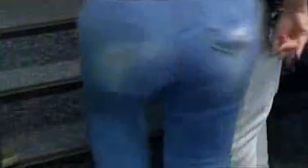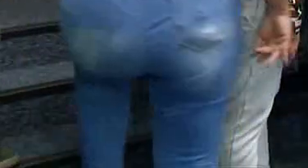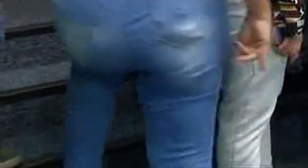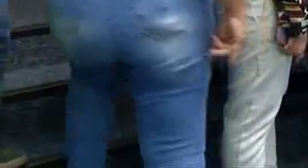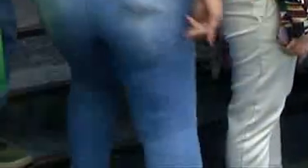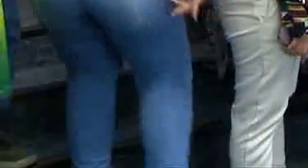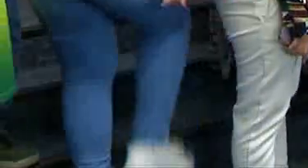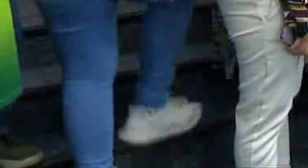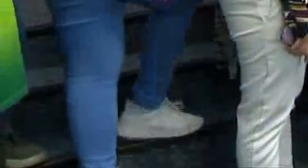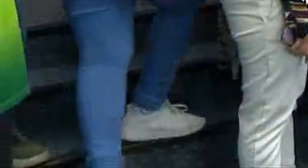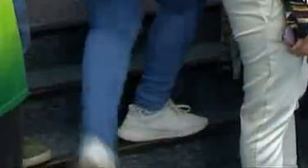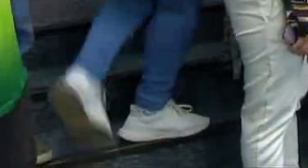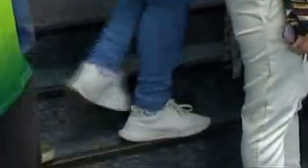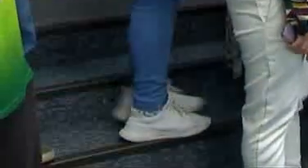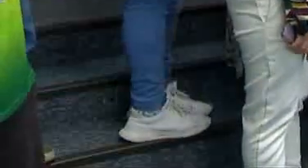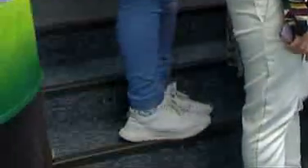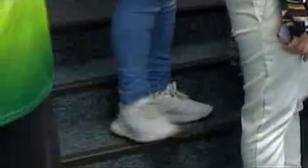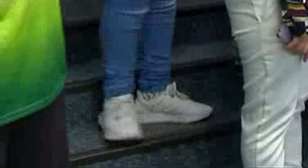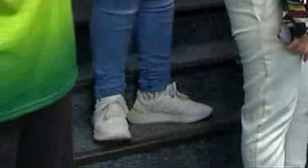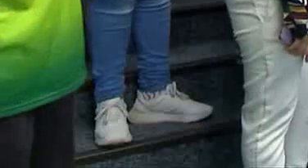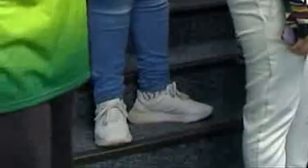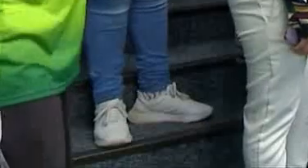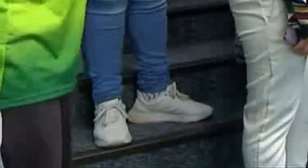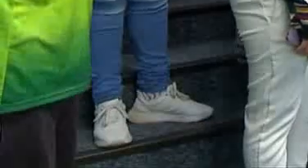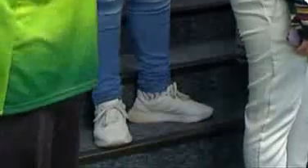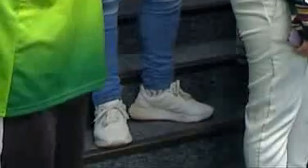pelo vereador nenê Silvano